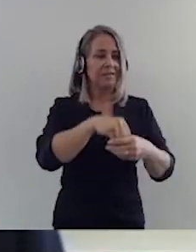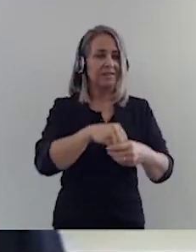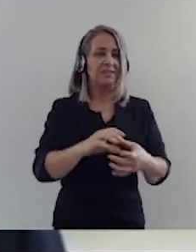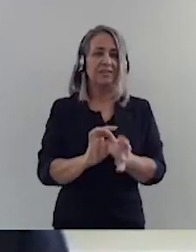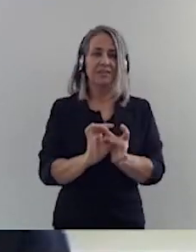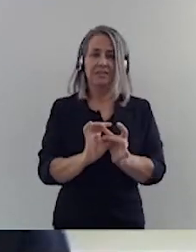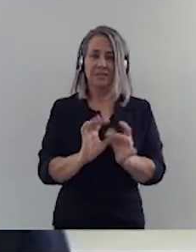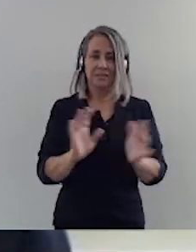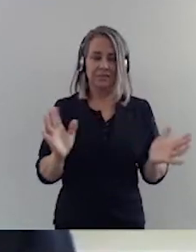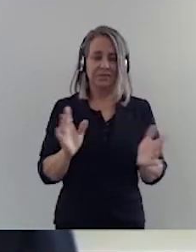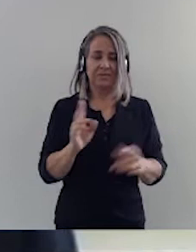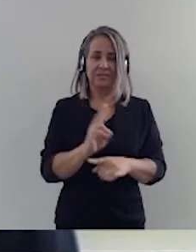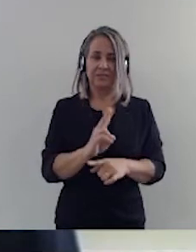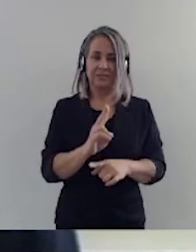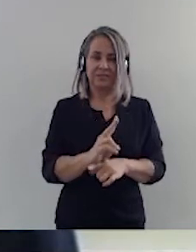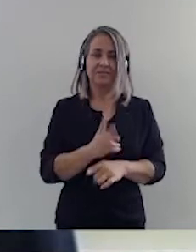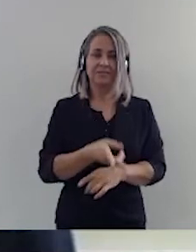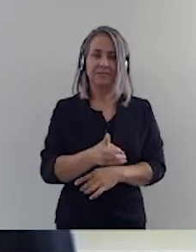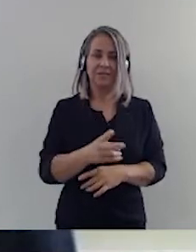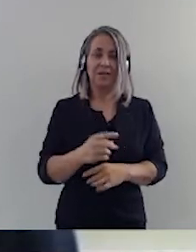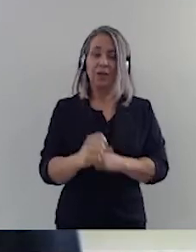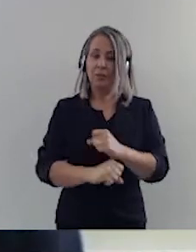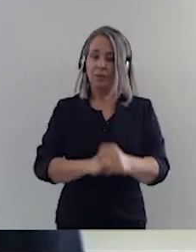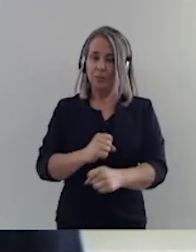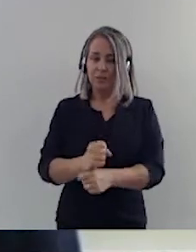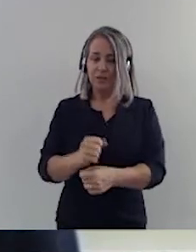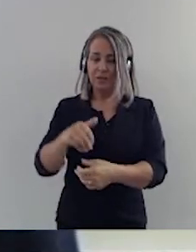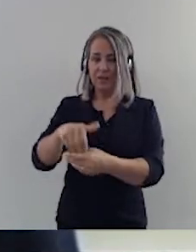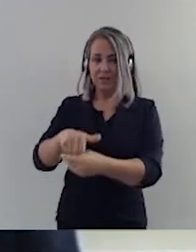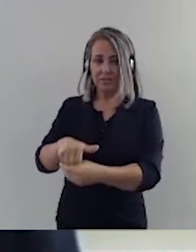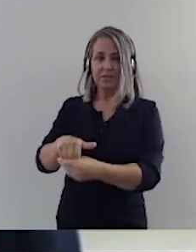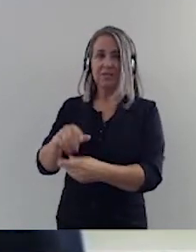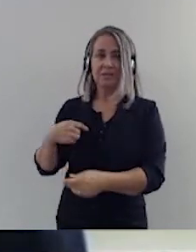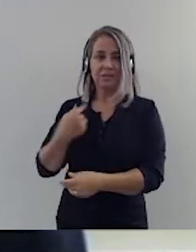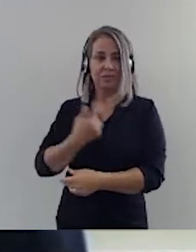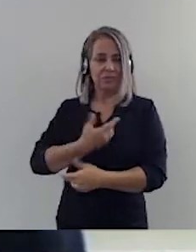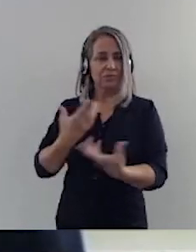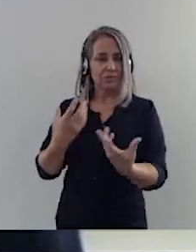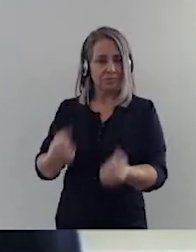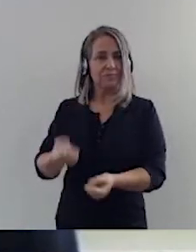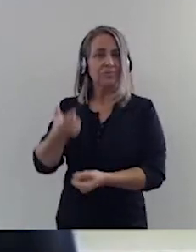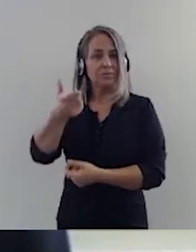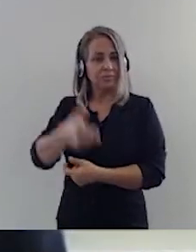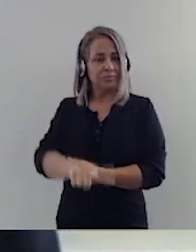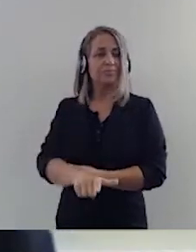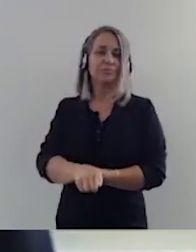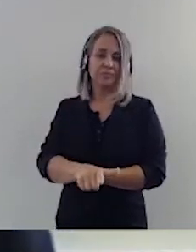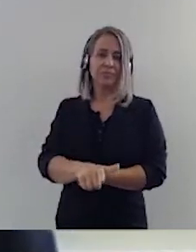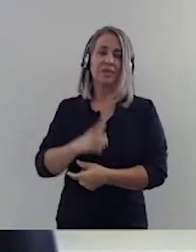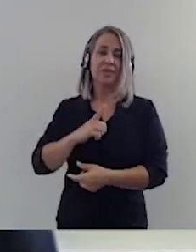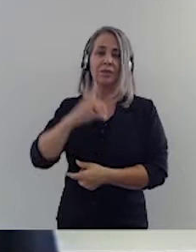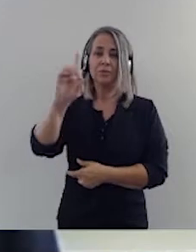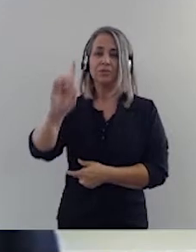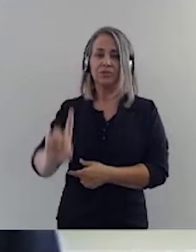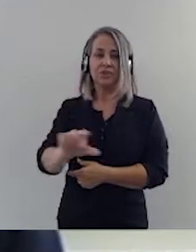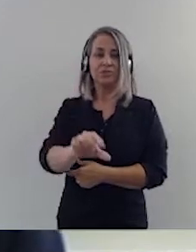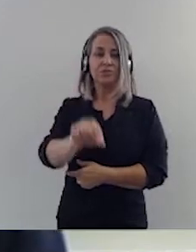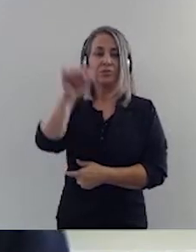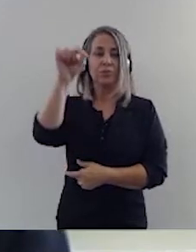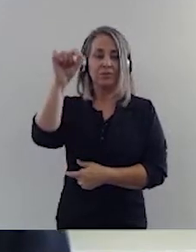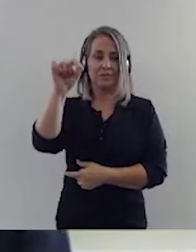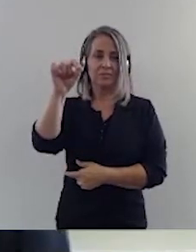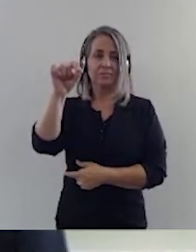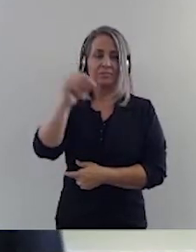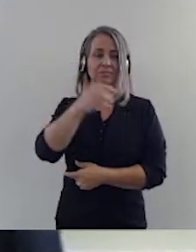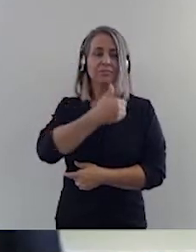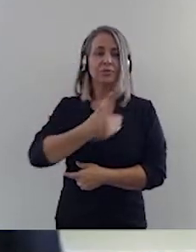democracia. Estamos num ano eleitoral em que vamos exercer, mais uma vez, o direito de escolha dos